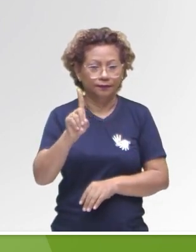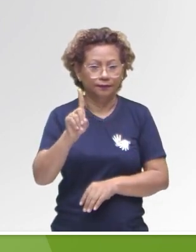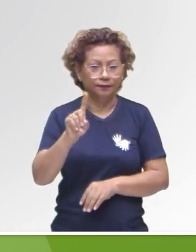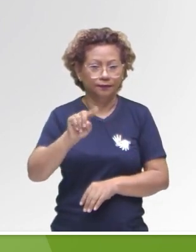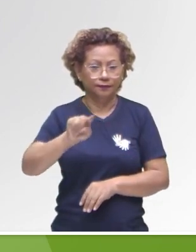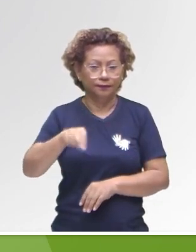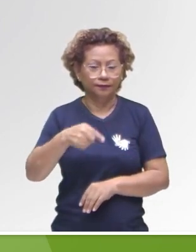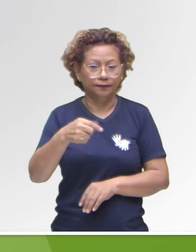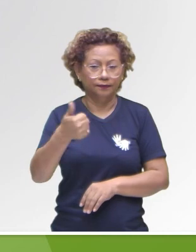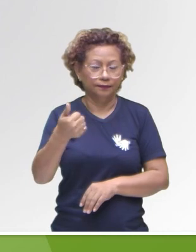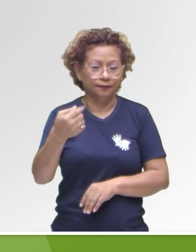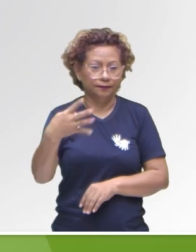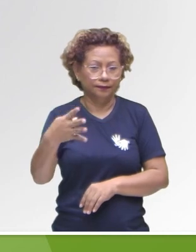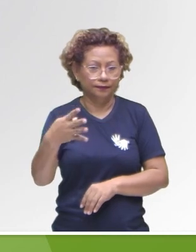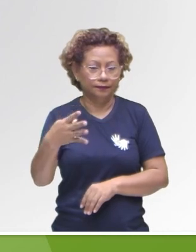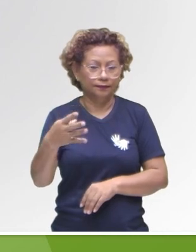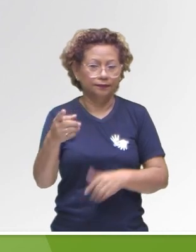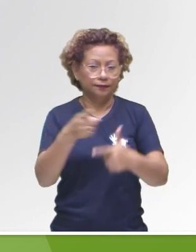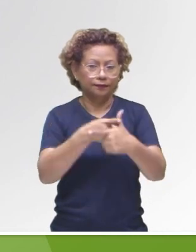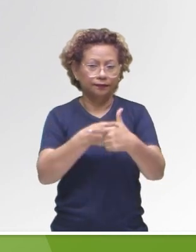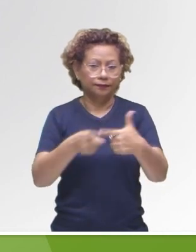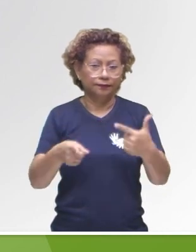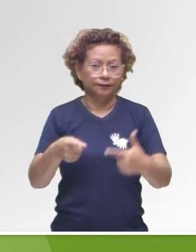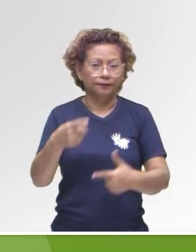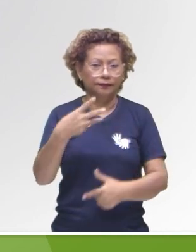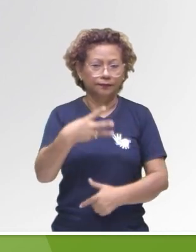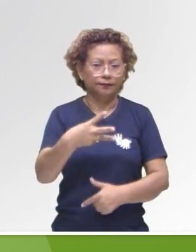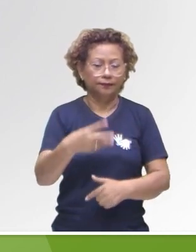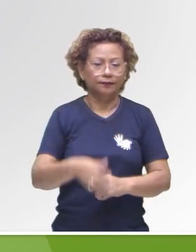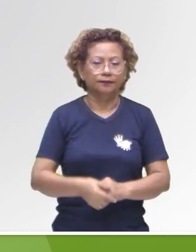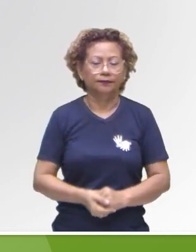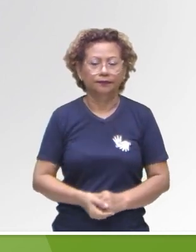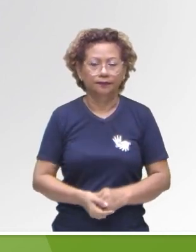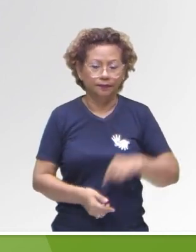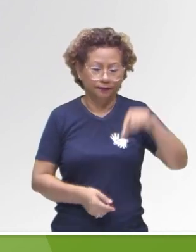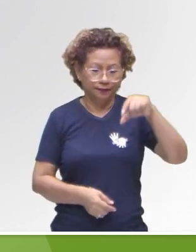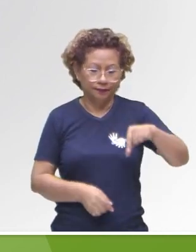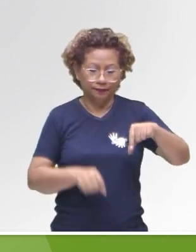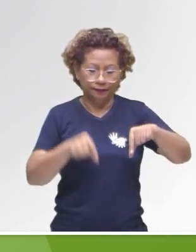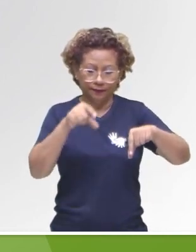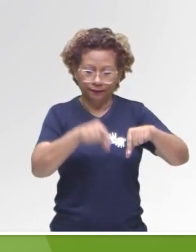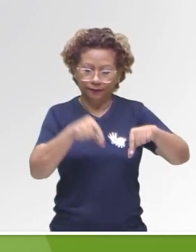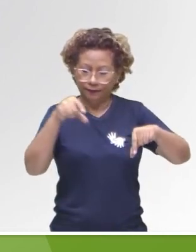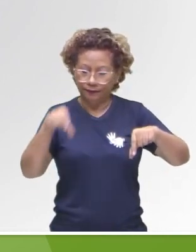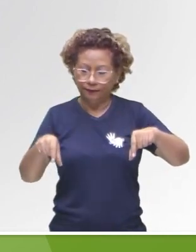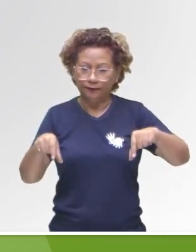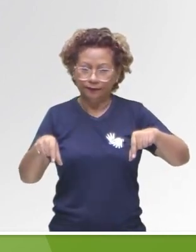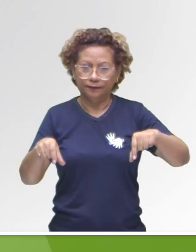41,14 dividido por 3, que é o valor do capacitor 1.